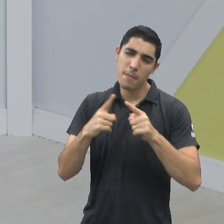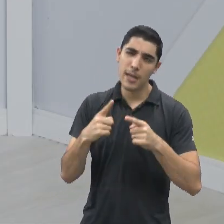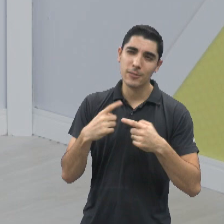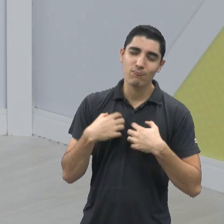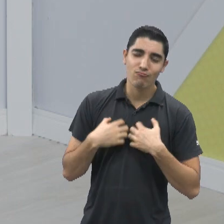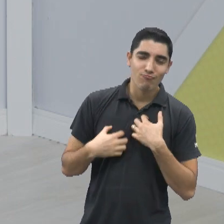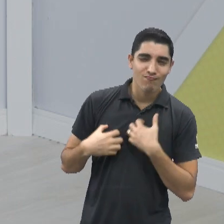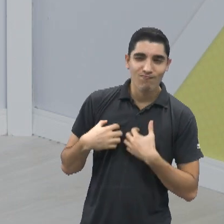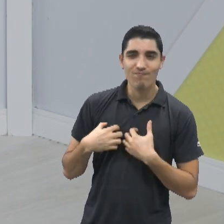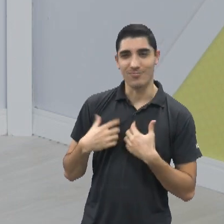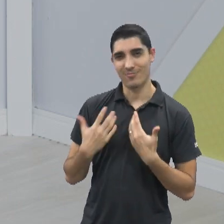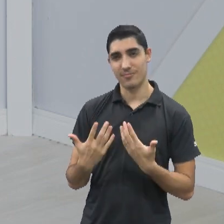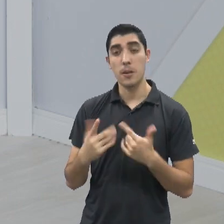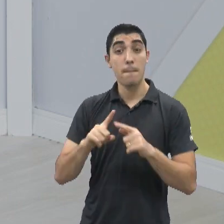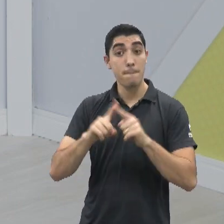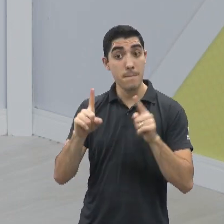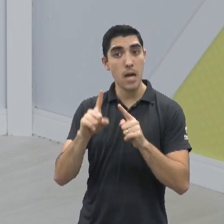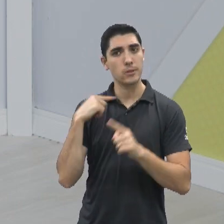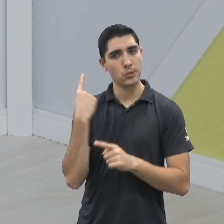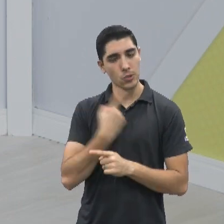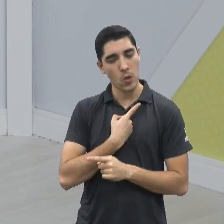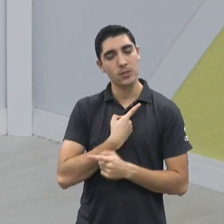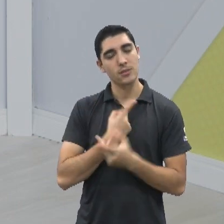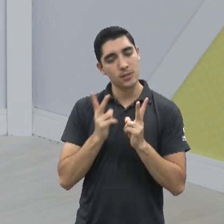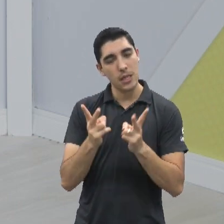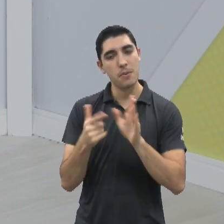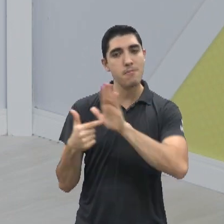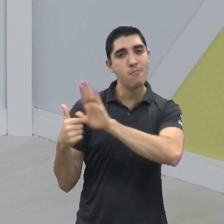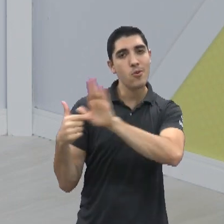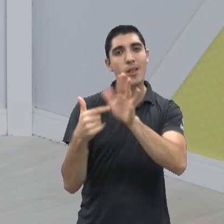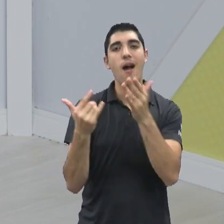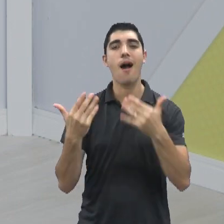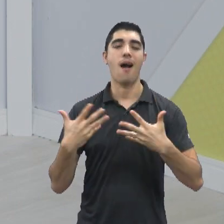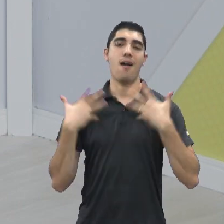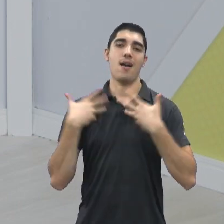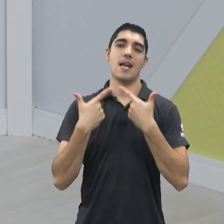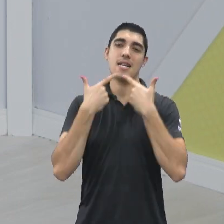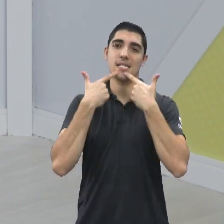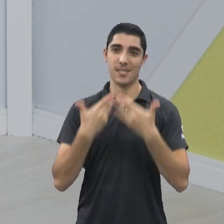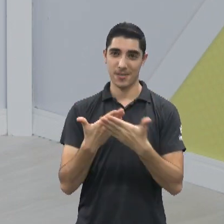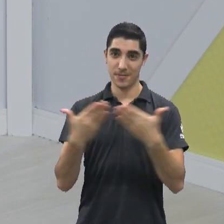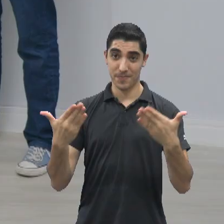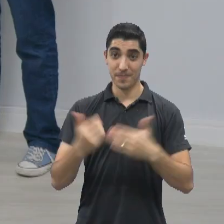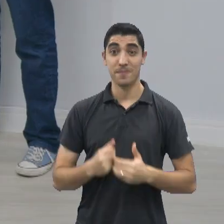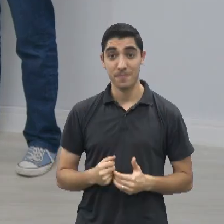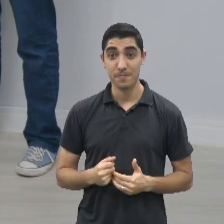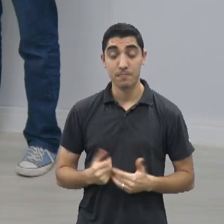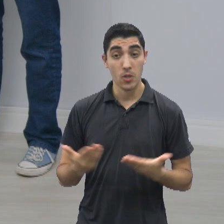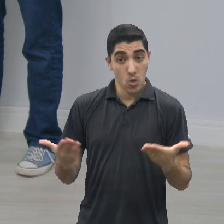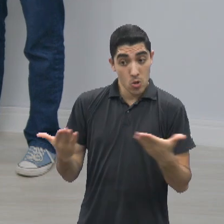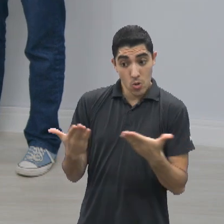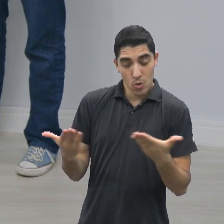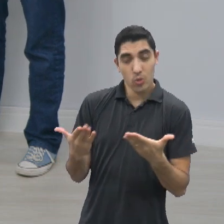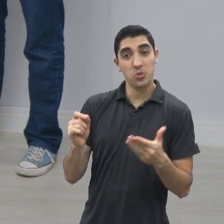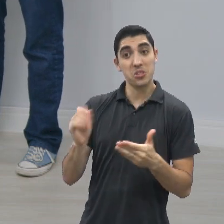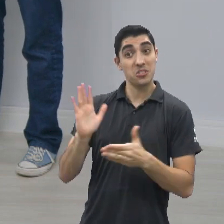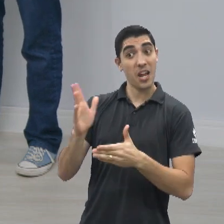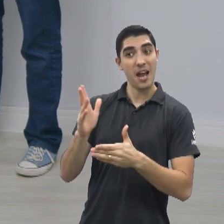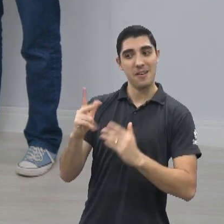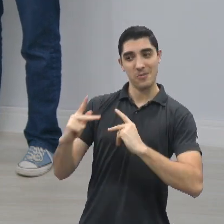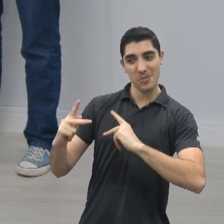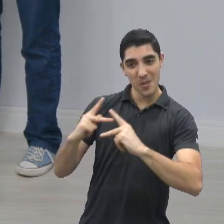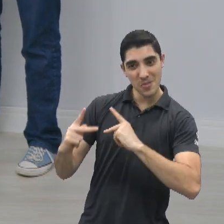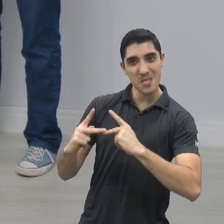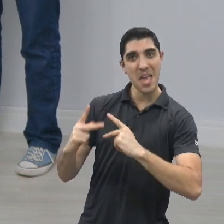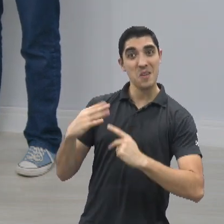pesado o clima, mas a gente está sempre trazendo alegria para você aí de casa e hoje com várias vitórias dentro dos times de São